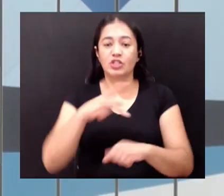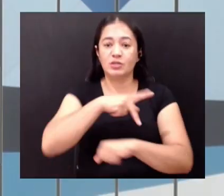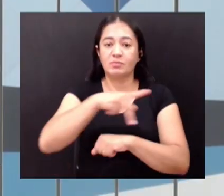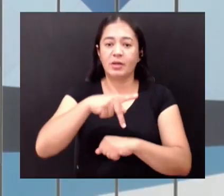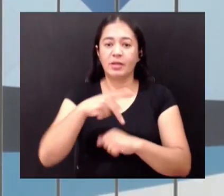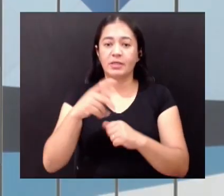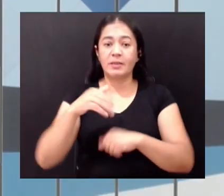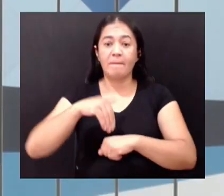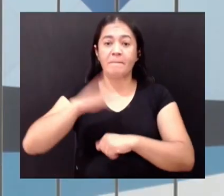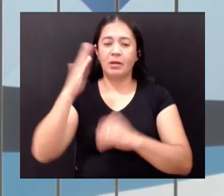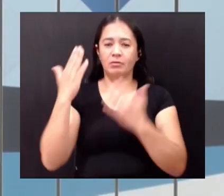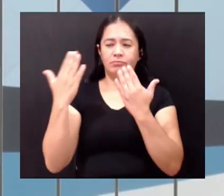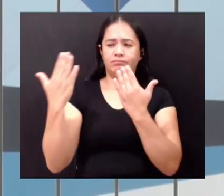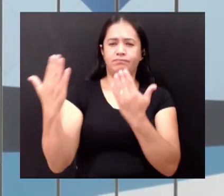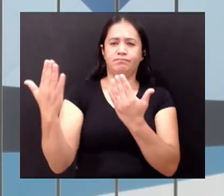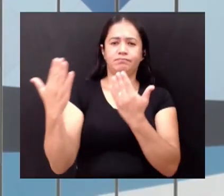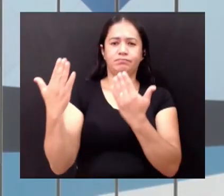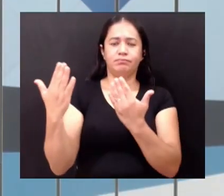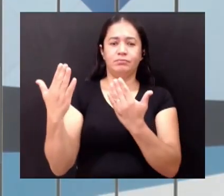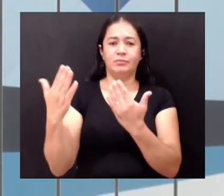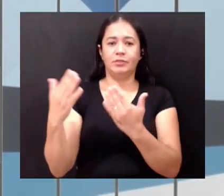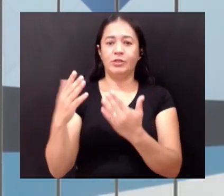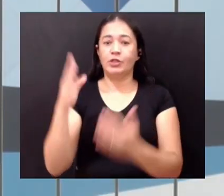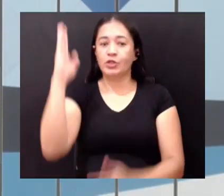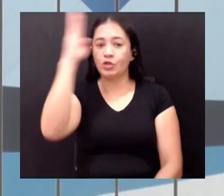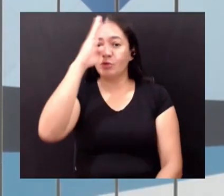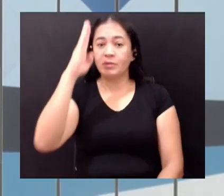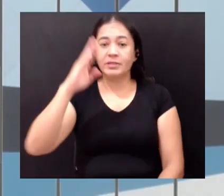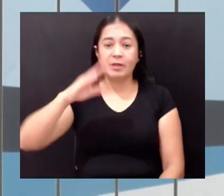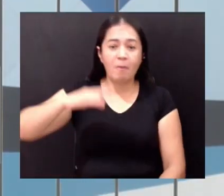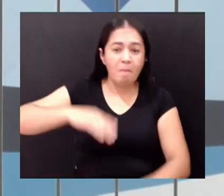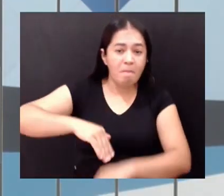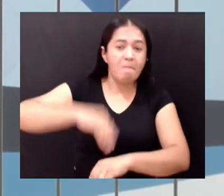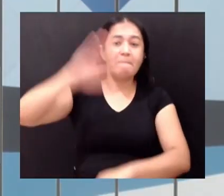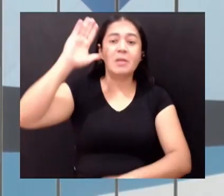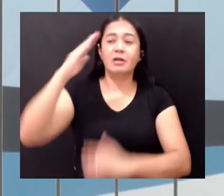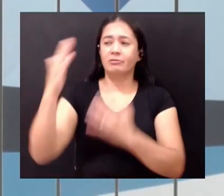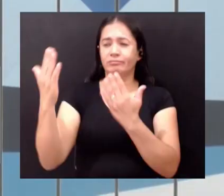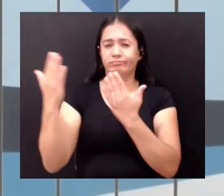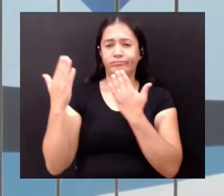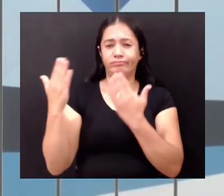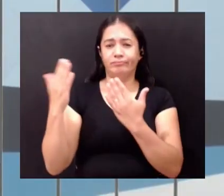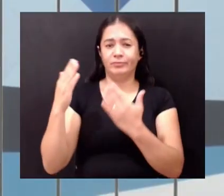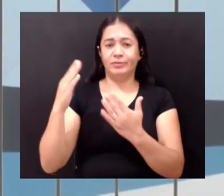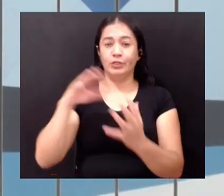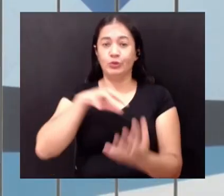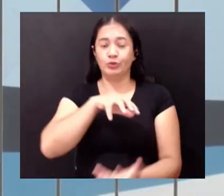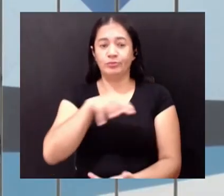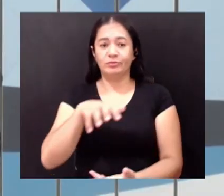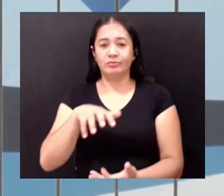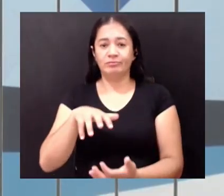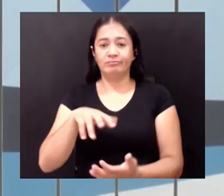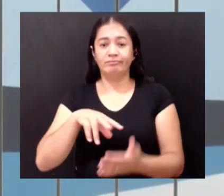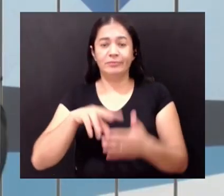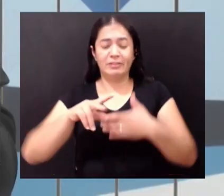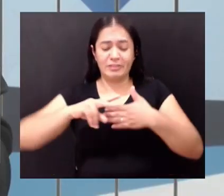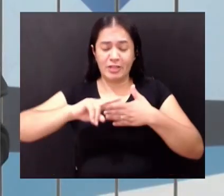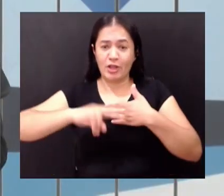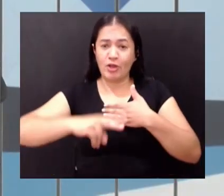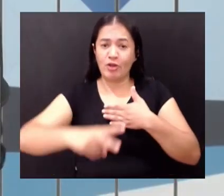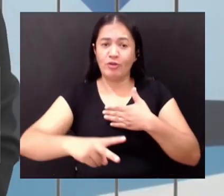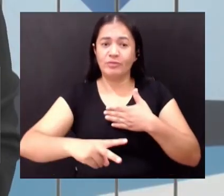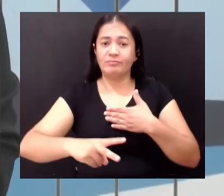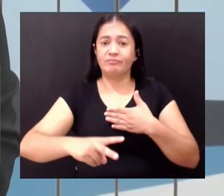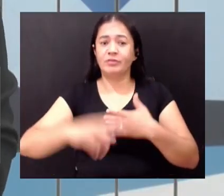Brasil sempre aparece como um dos países mais desconfiados do mundo. Isso reflete em tudo, né? Reflete na confiança do